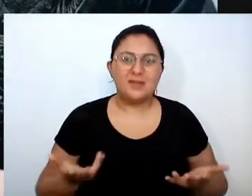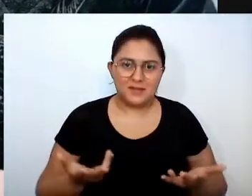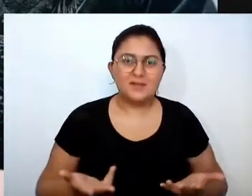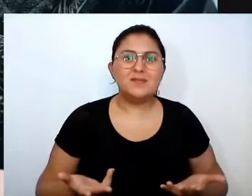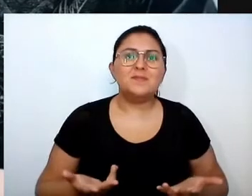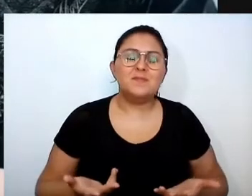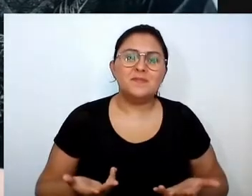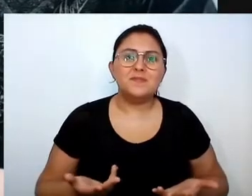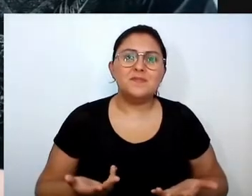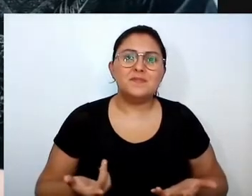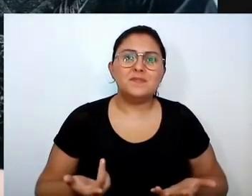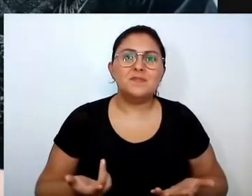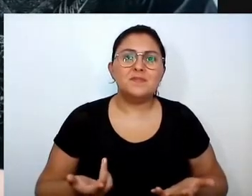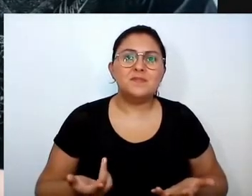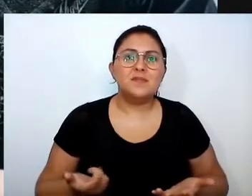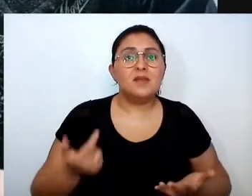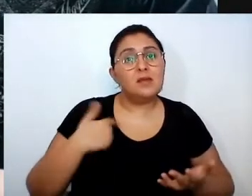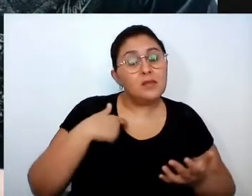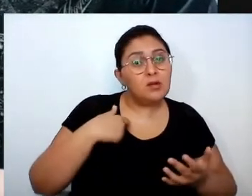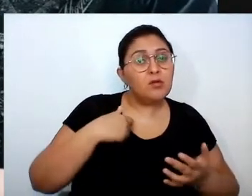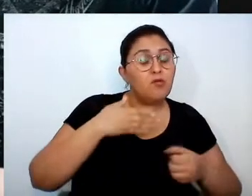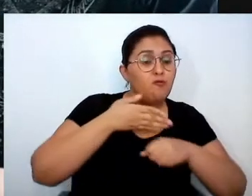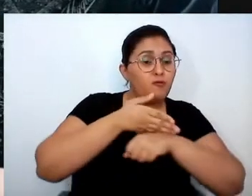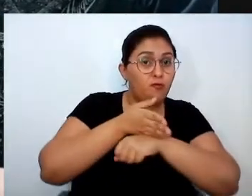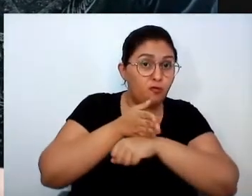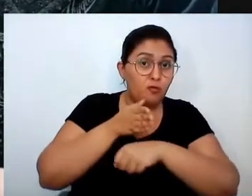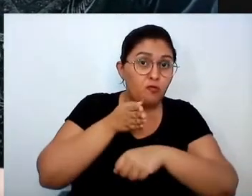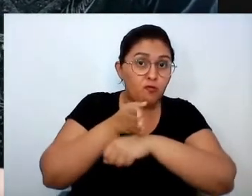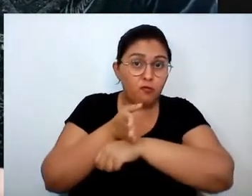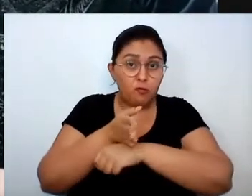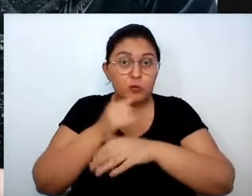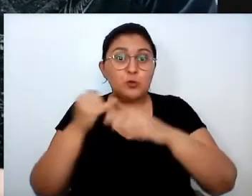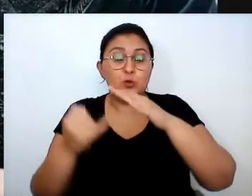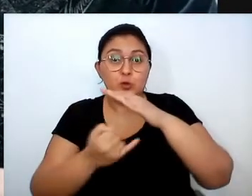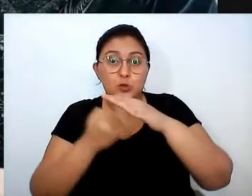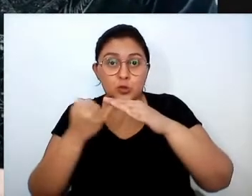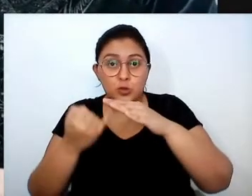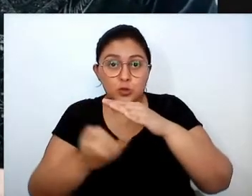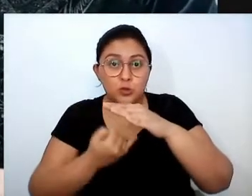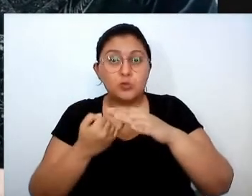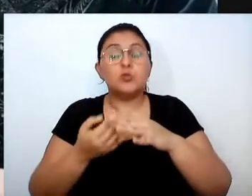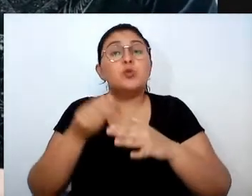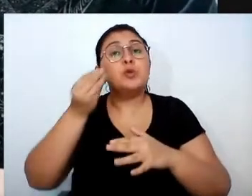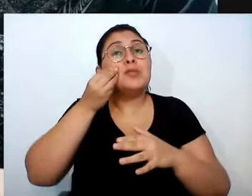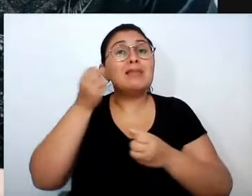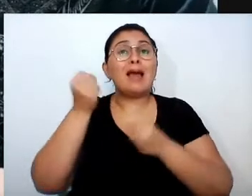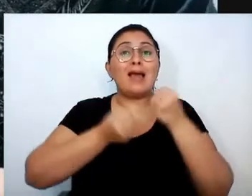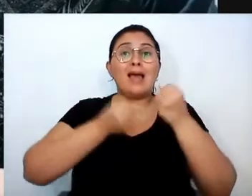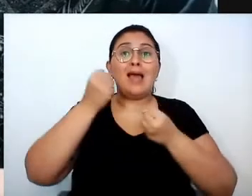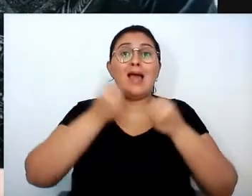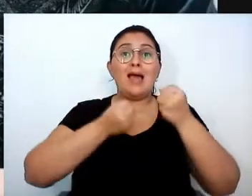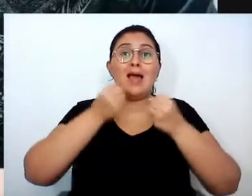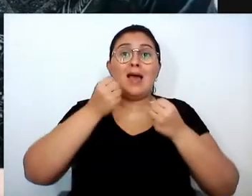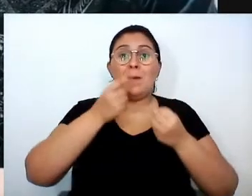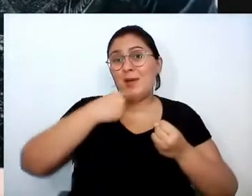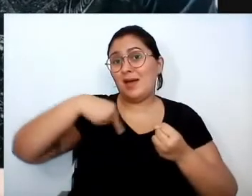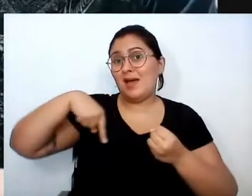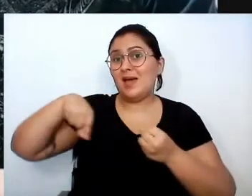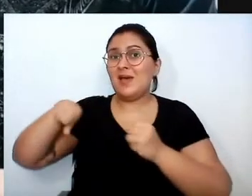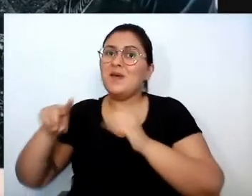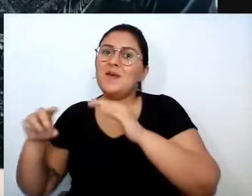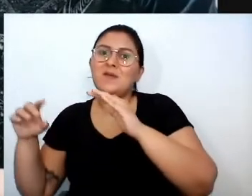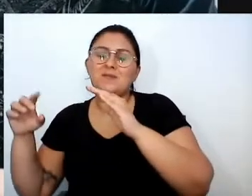eu peguei fui para o instituto para pegar esse carro, né? Só que quando eu cheguei no Uhum. instituto na